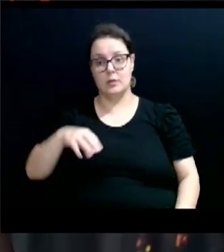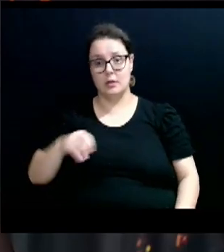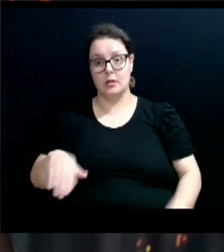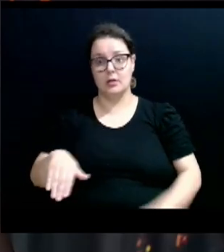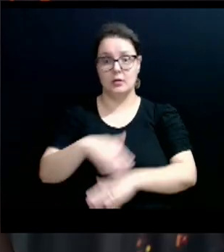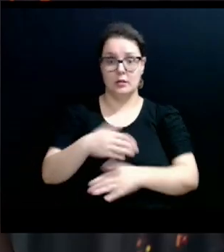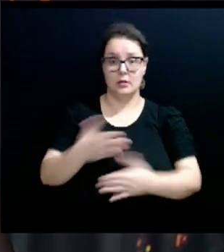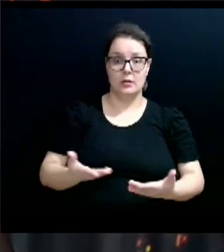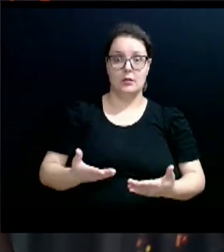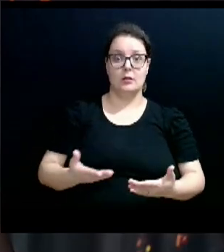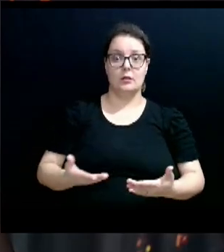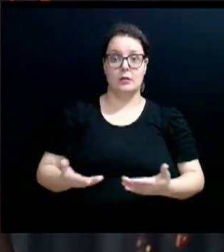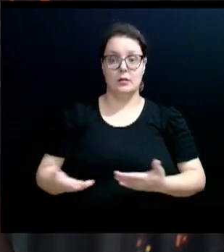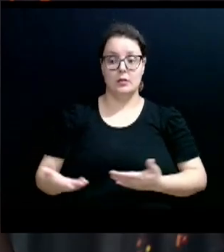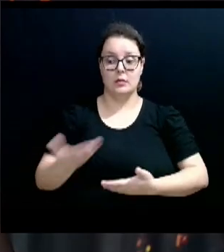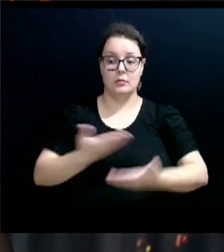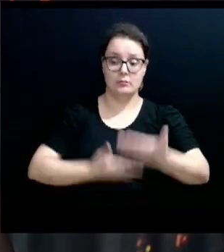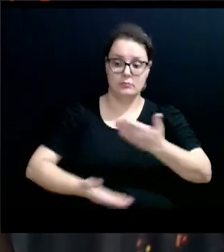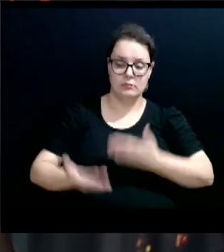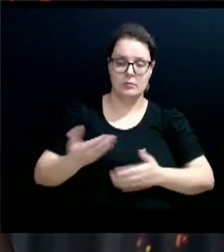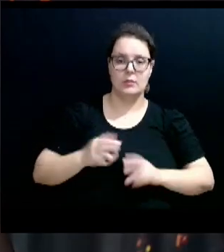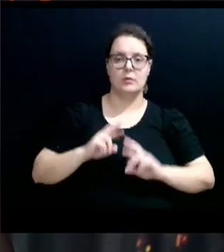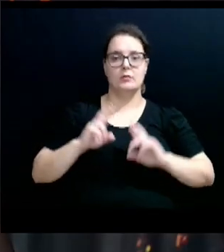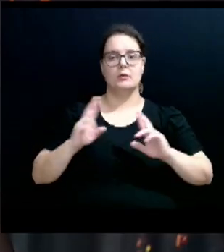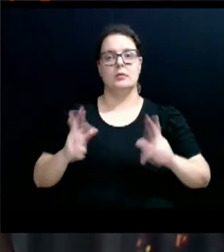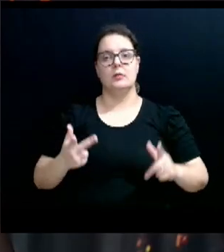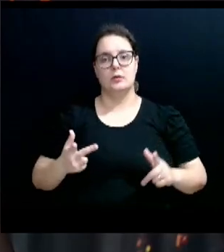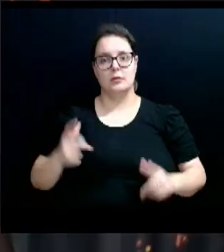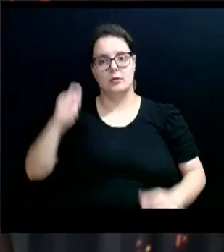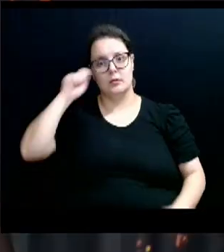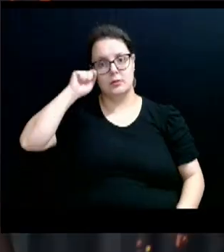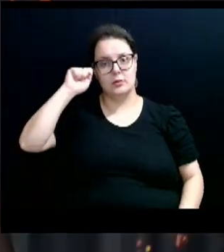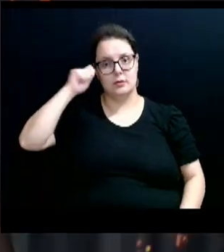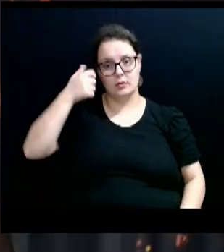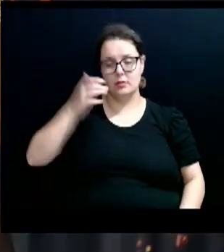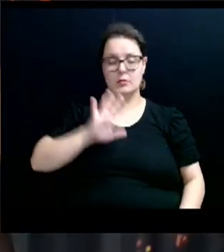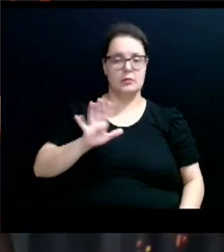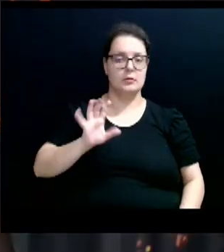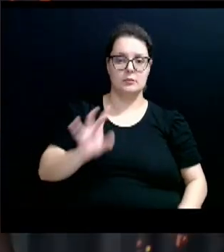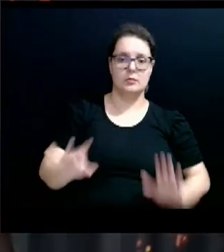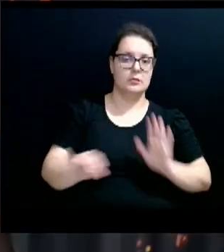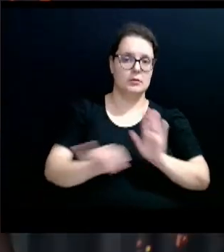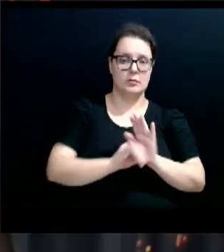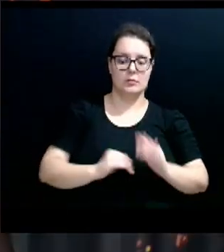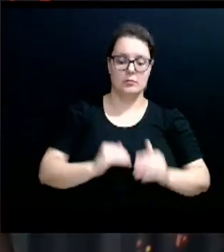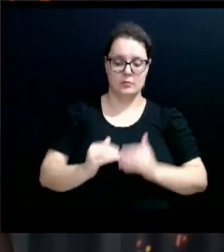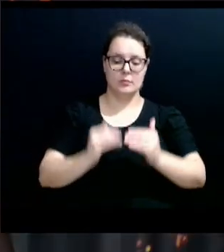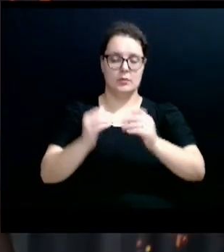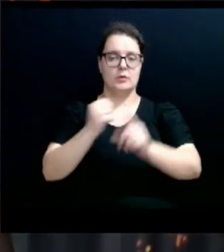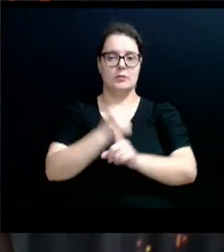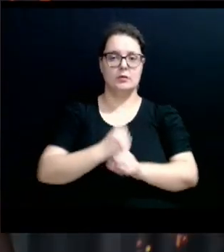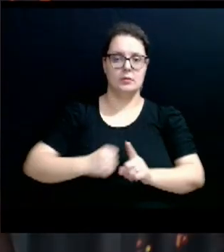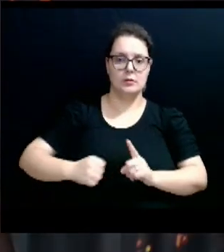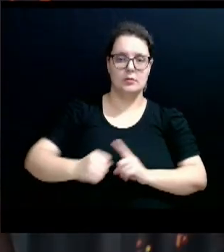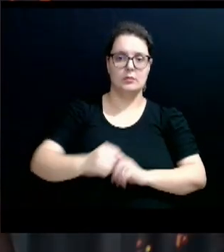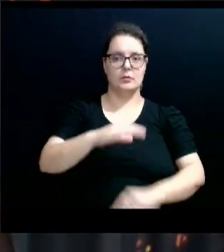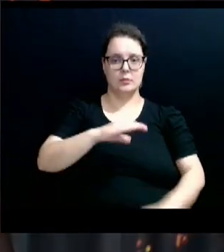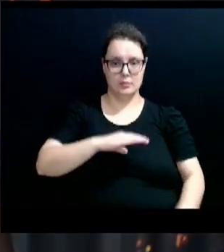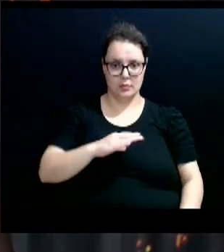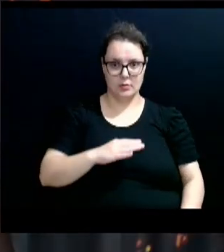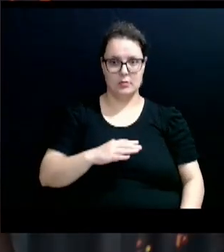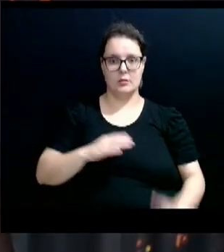diferente com a negritude numa perspectiva não só de identidade, mas de construção social. A cidade se comporta